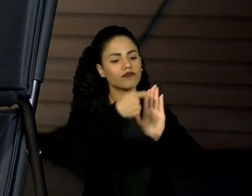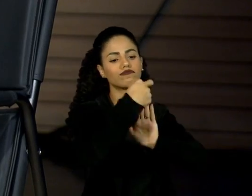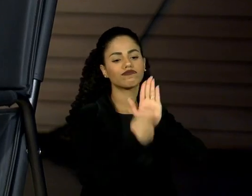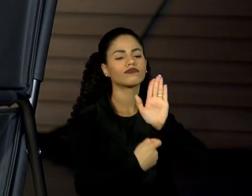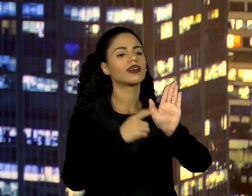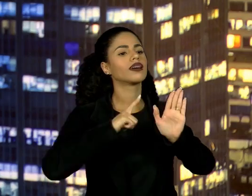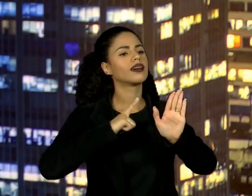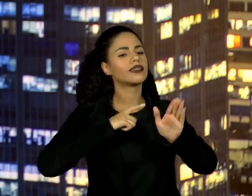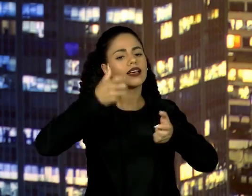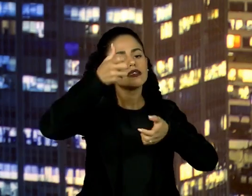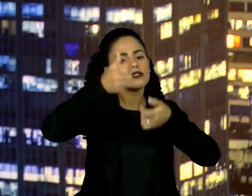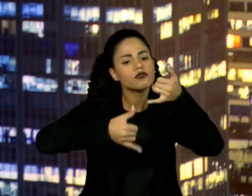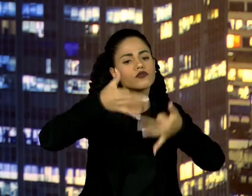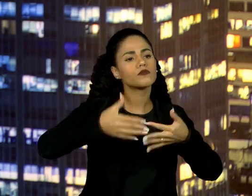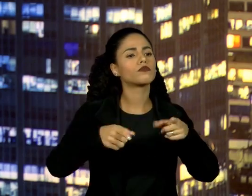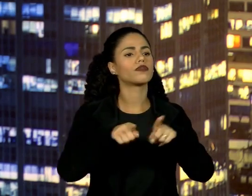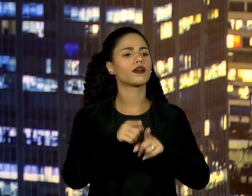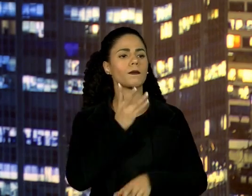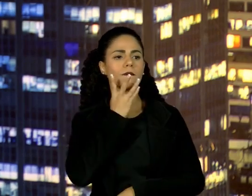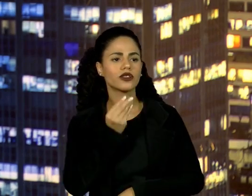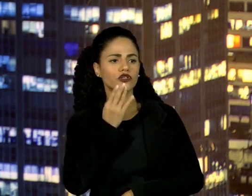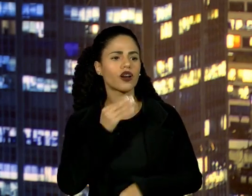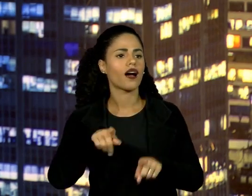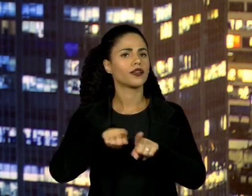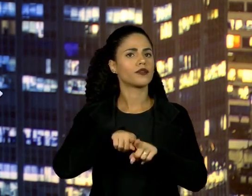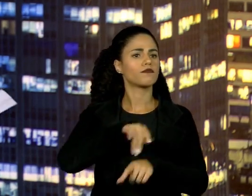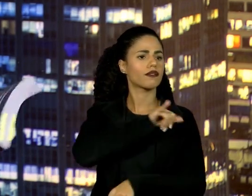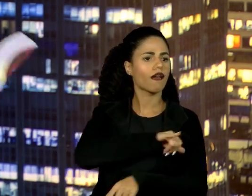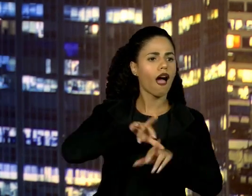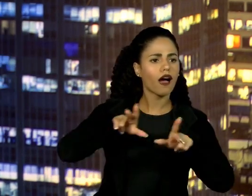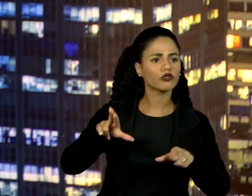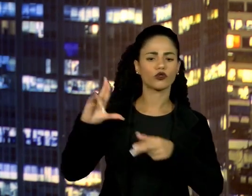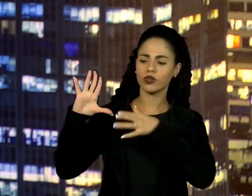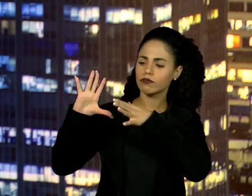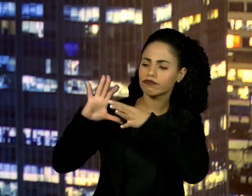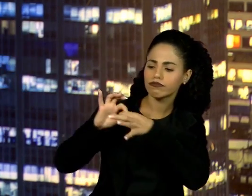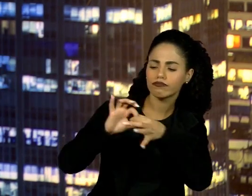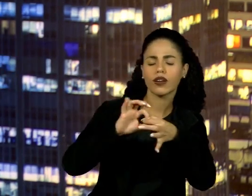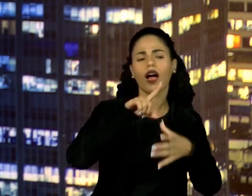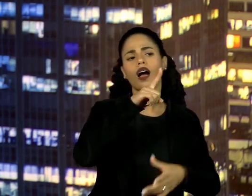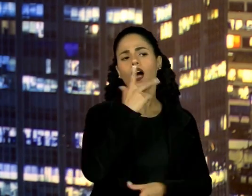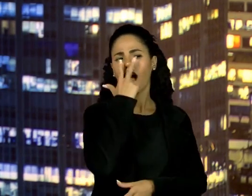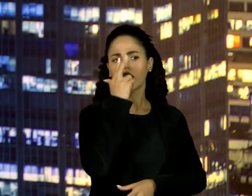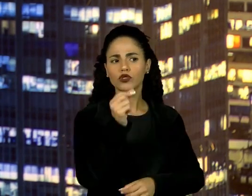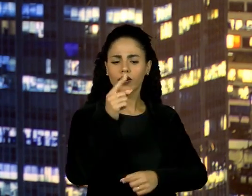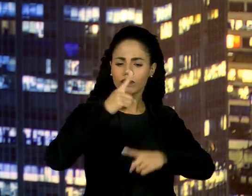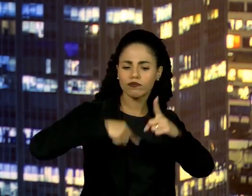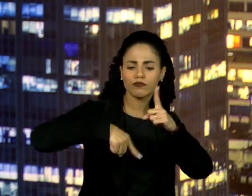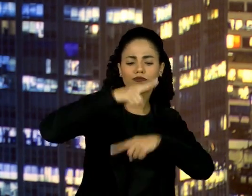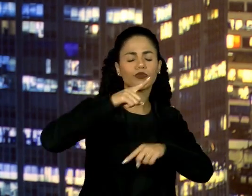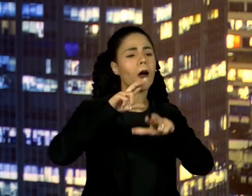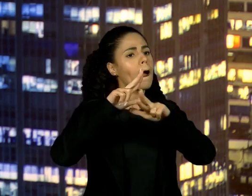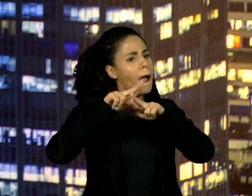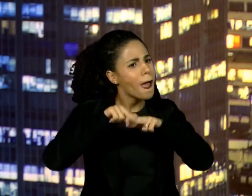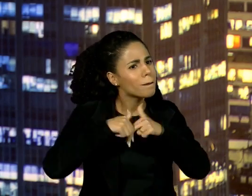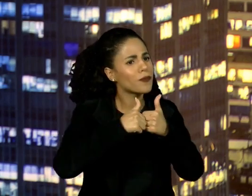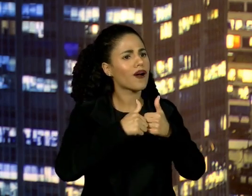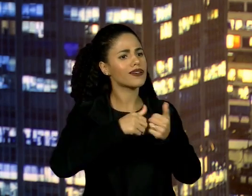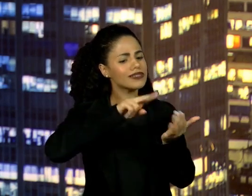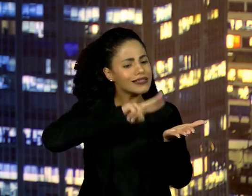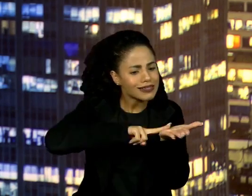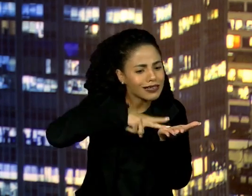Que explica tanto Machado quanto o Rio de Janeiro, quanto o contexto. A senhora acha que um dos motivos do sucesso é essa